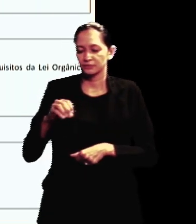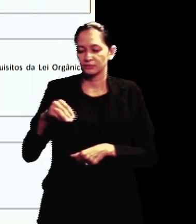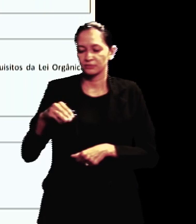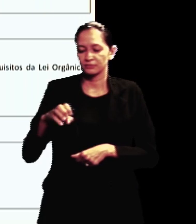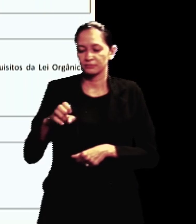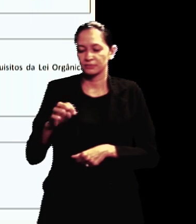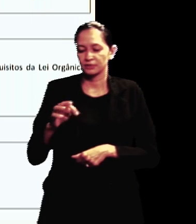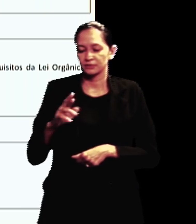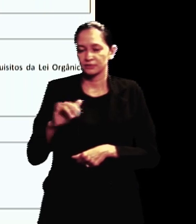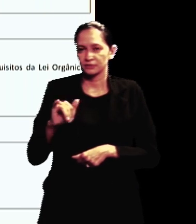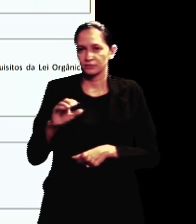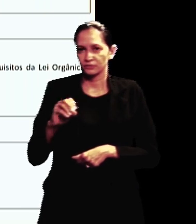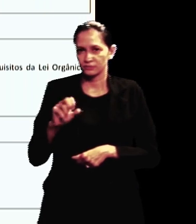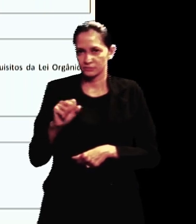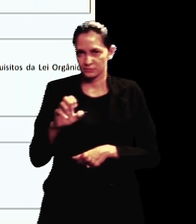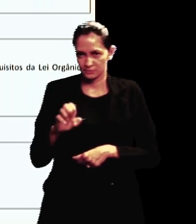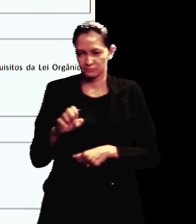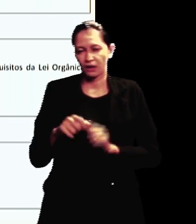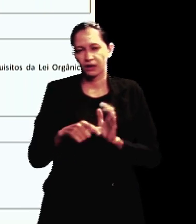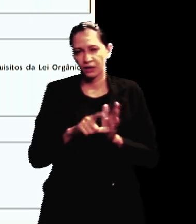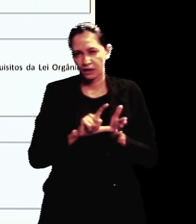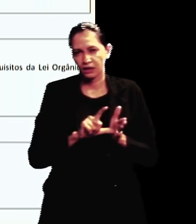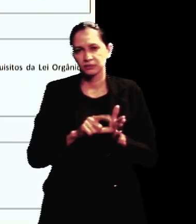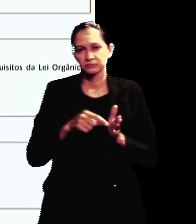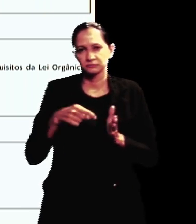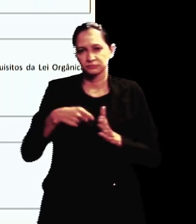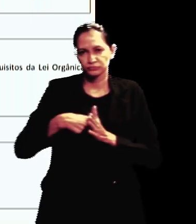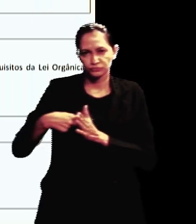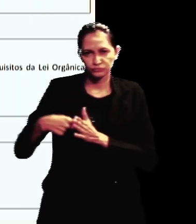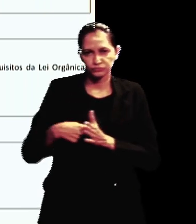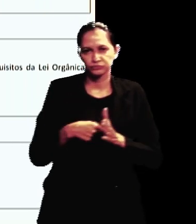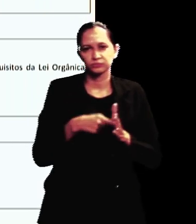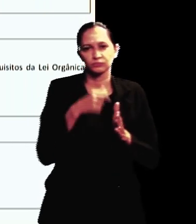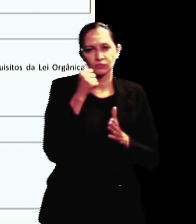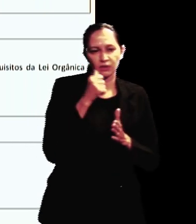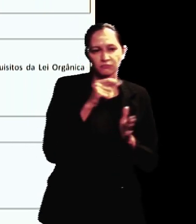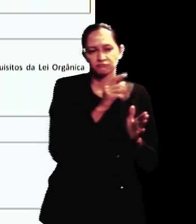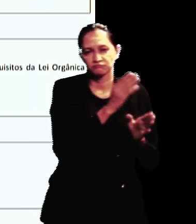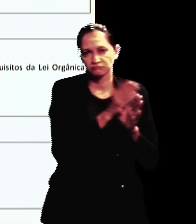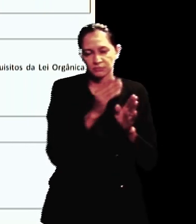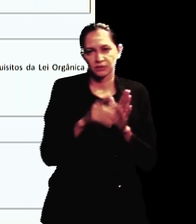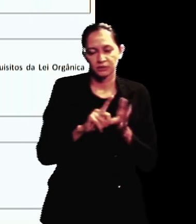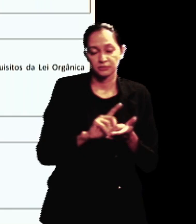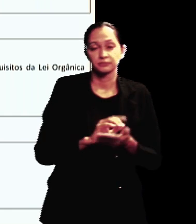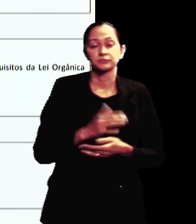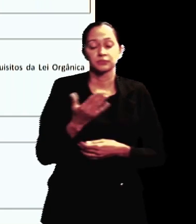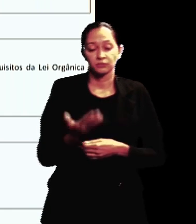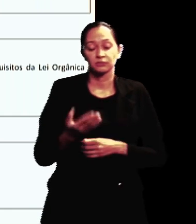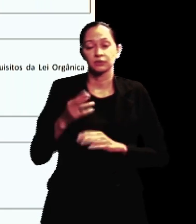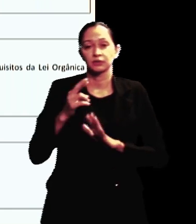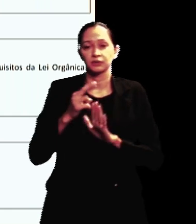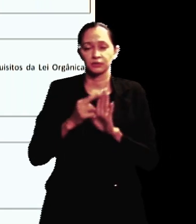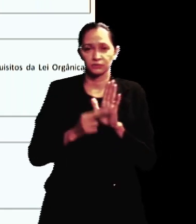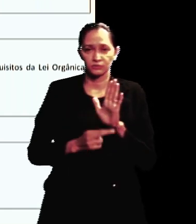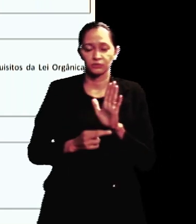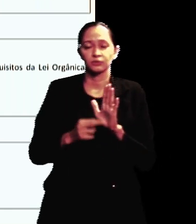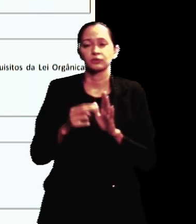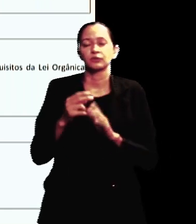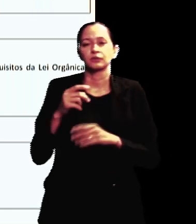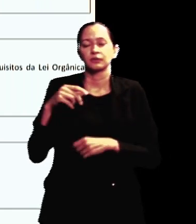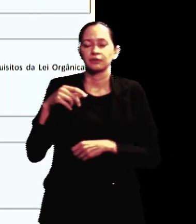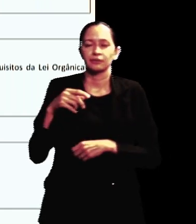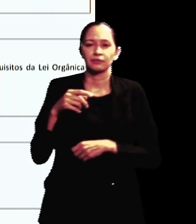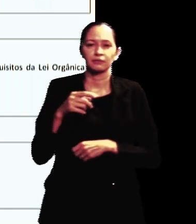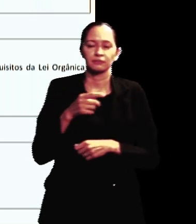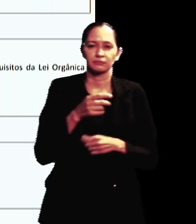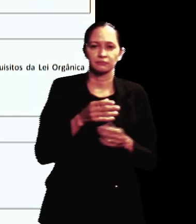pela Ilegalidade, relator vereador Bruno pelo arquivamento, projeto com pedido de vistas dos vereadores Bruno Diniz, Mauro Rubem e